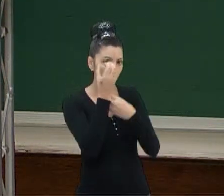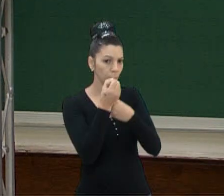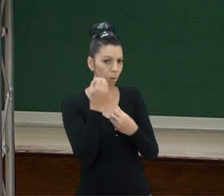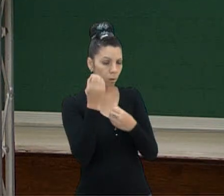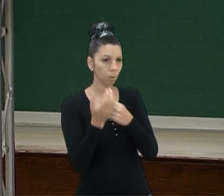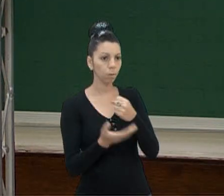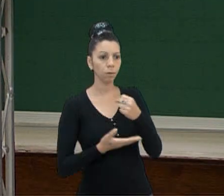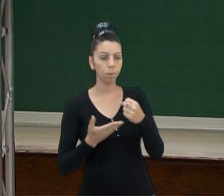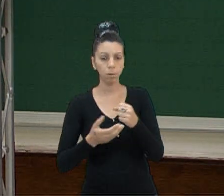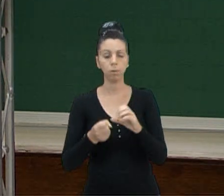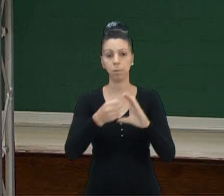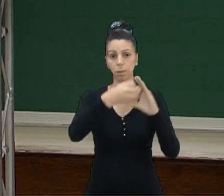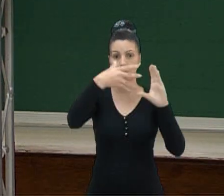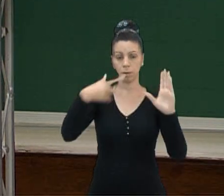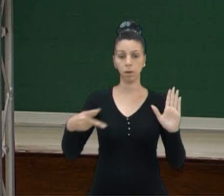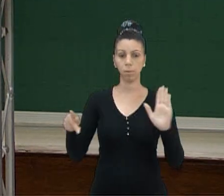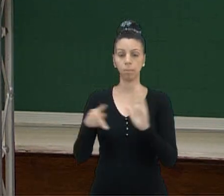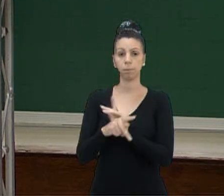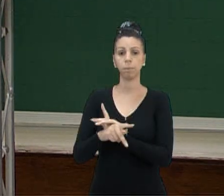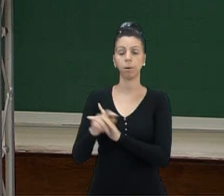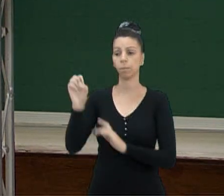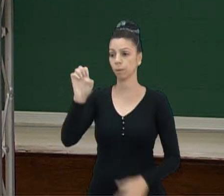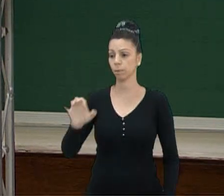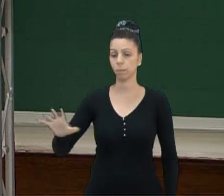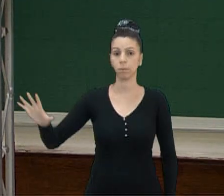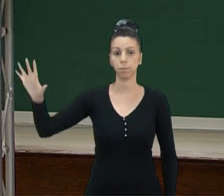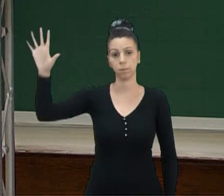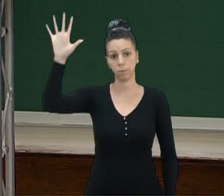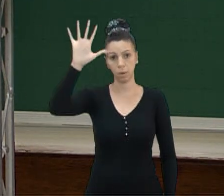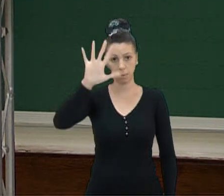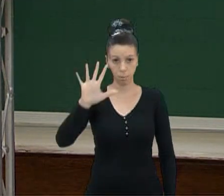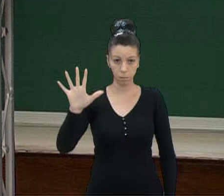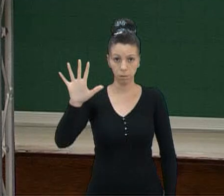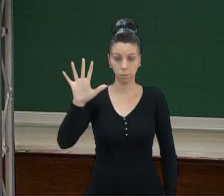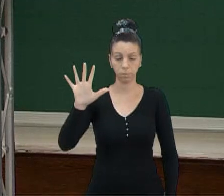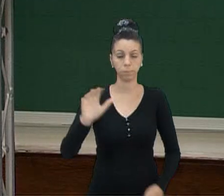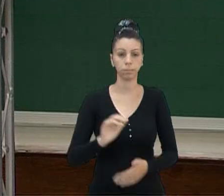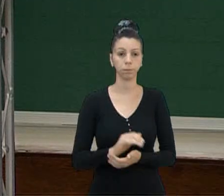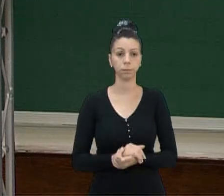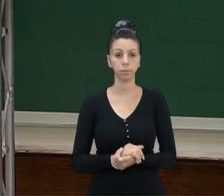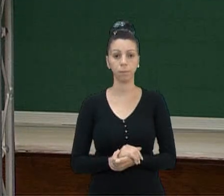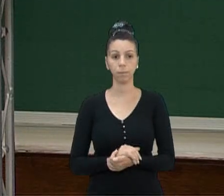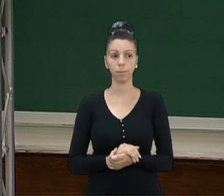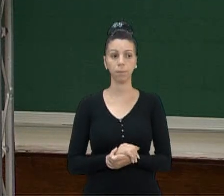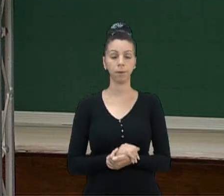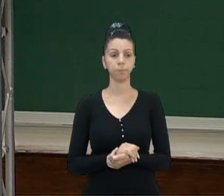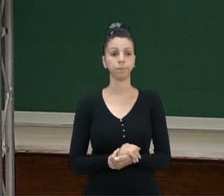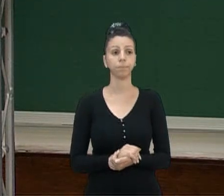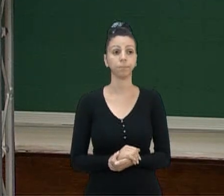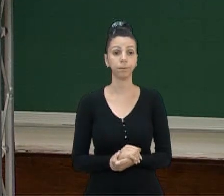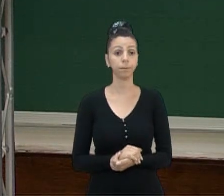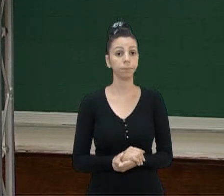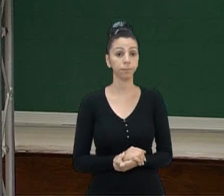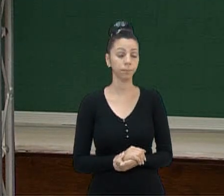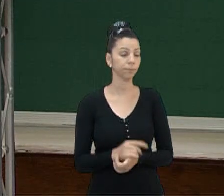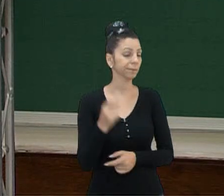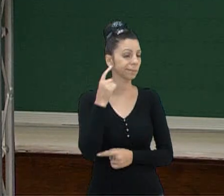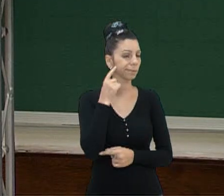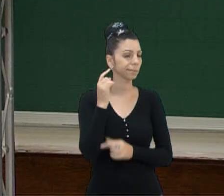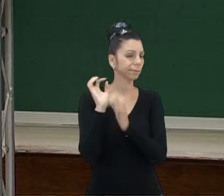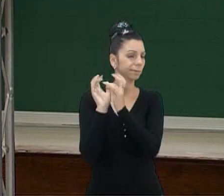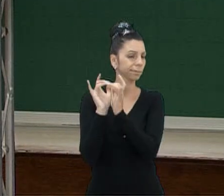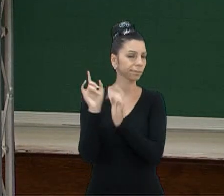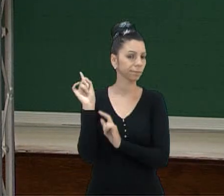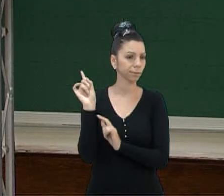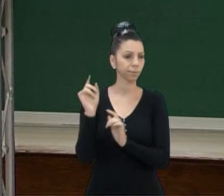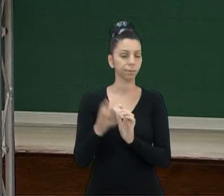sobre as características naturais de cada região que a gente viu ali do continente europeu. Então, só vamos tentar pensar um pouquinho juntos